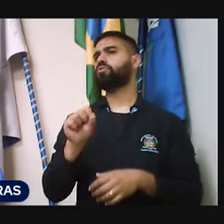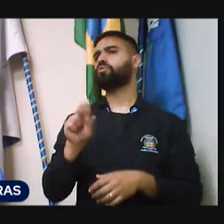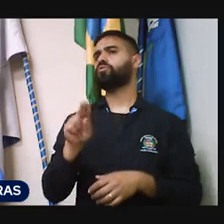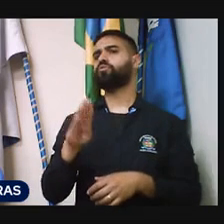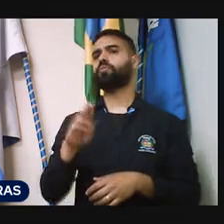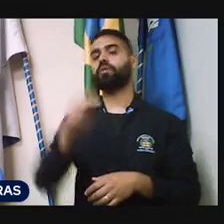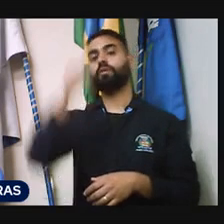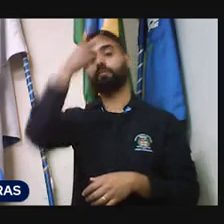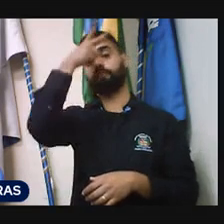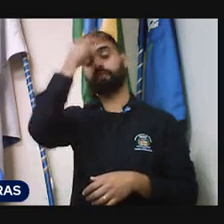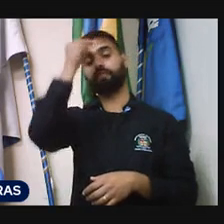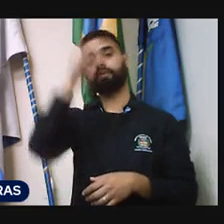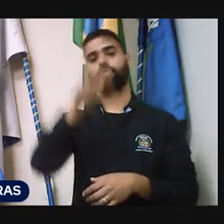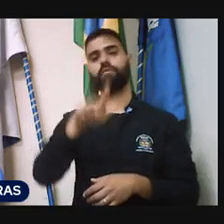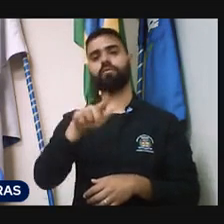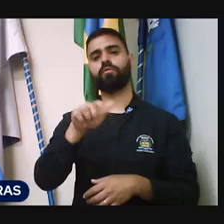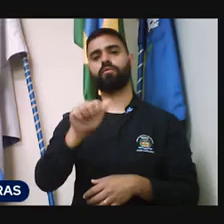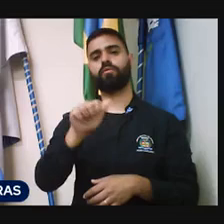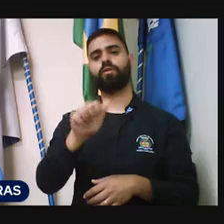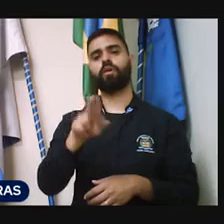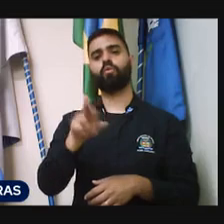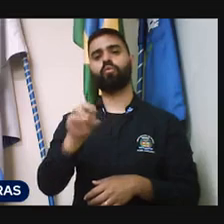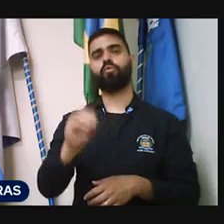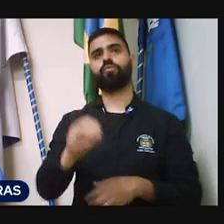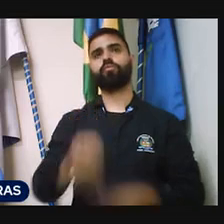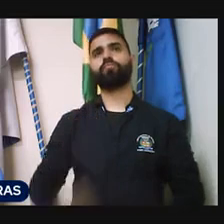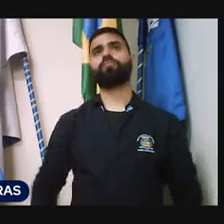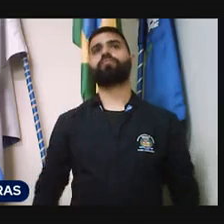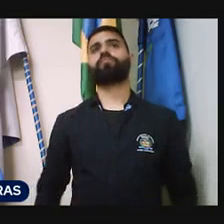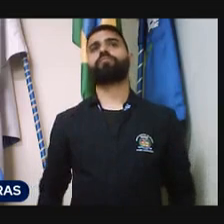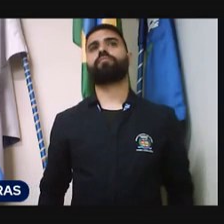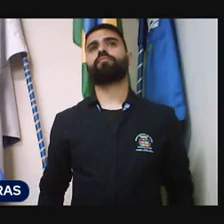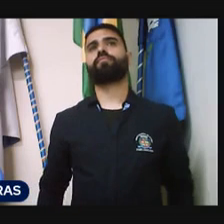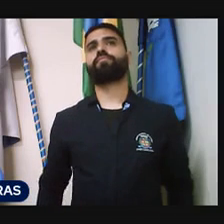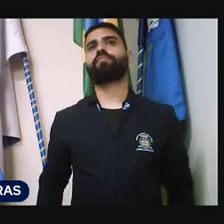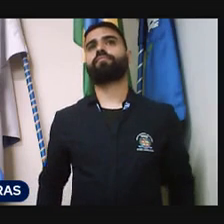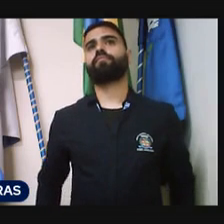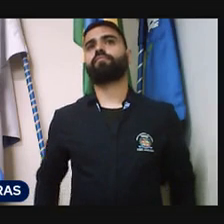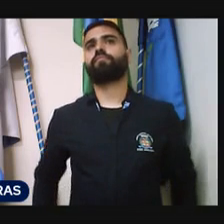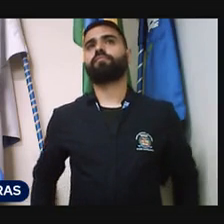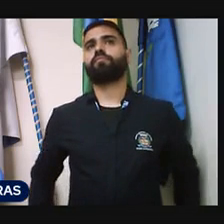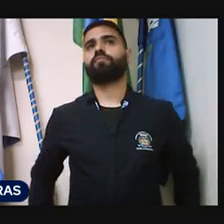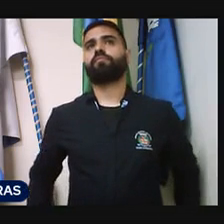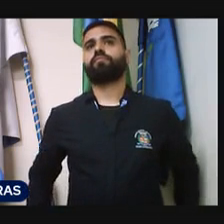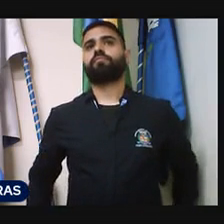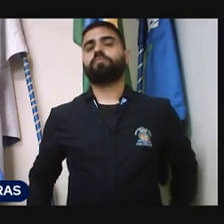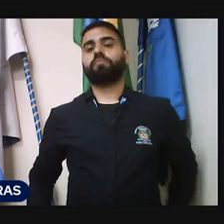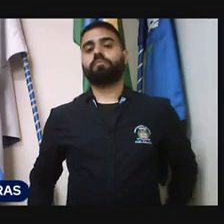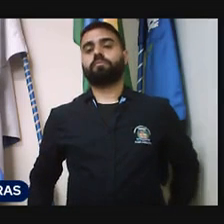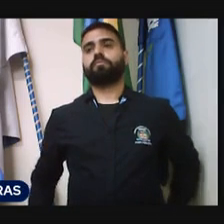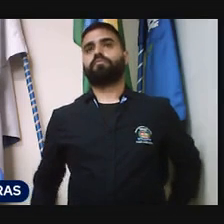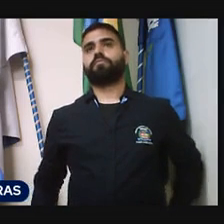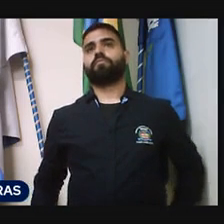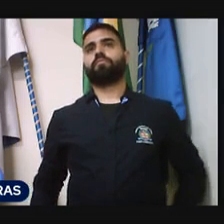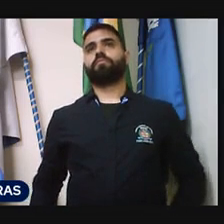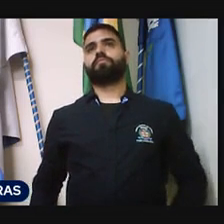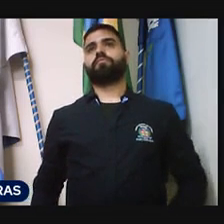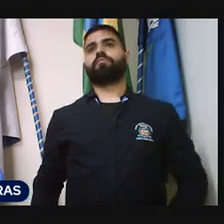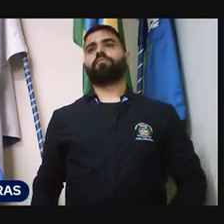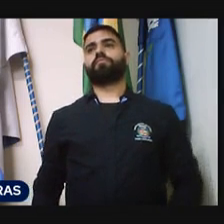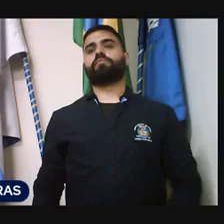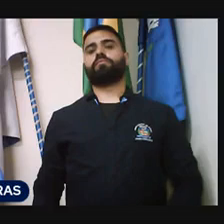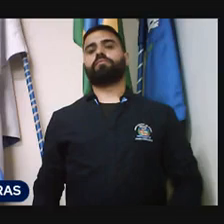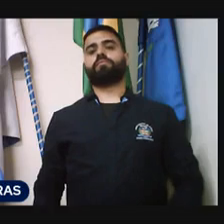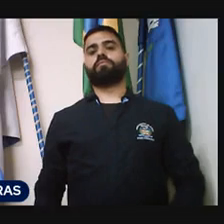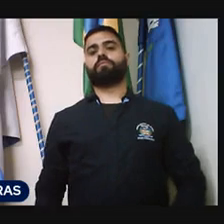prefeito Lauro Roberto está em discussão de um grande do aqui discutir passagem de votação e as duas concordo